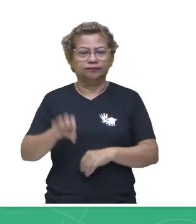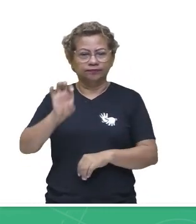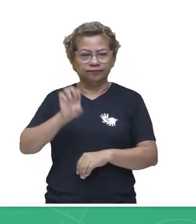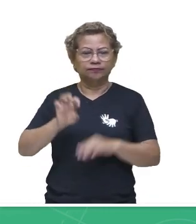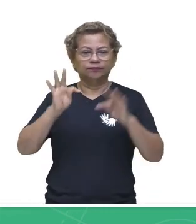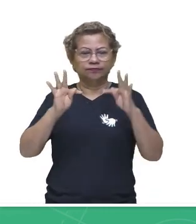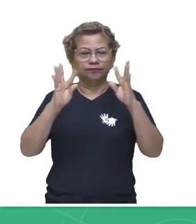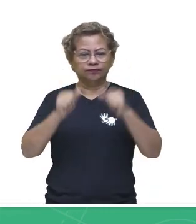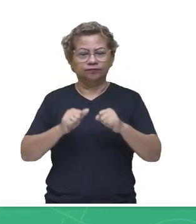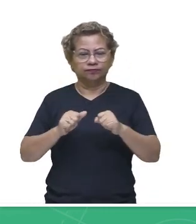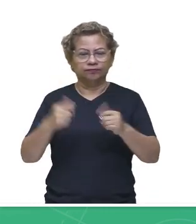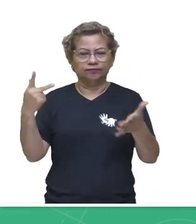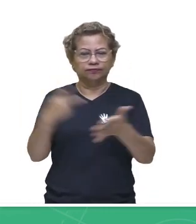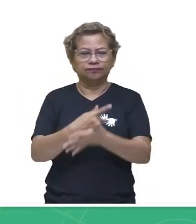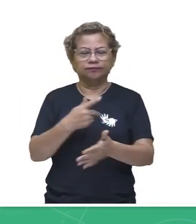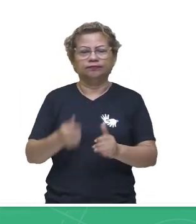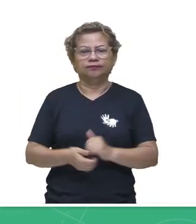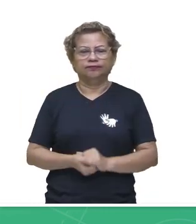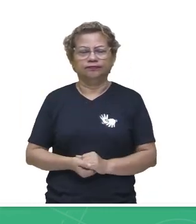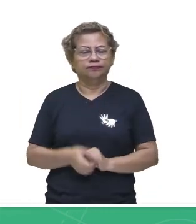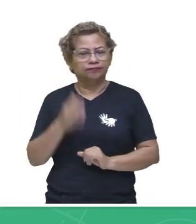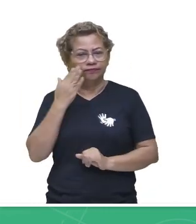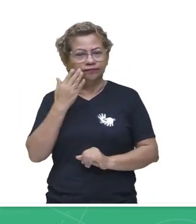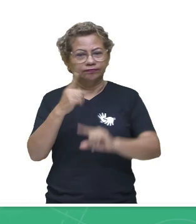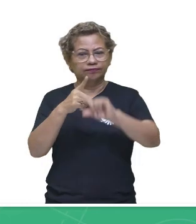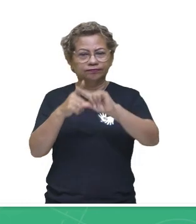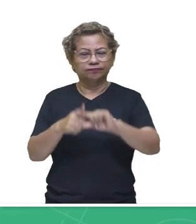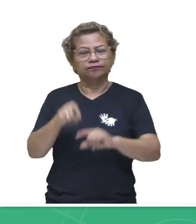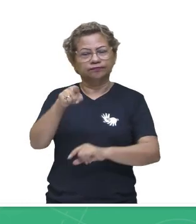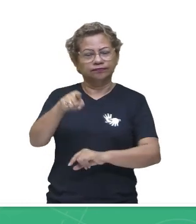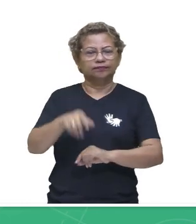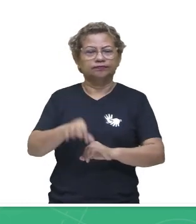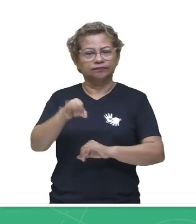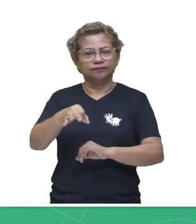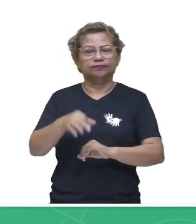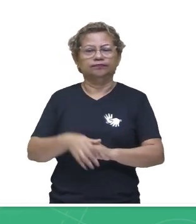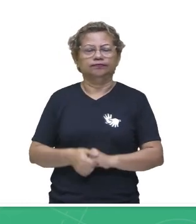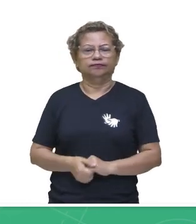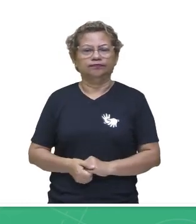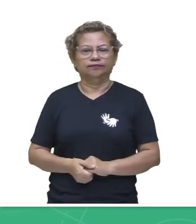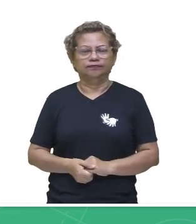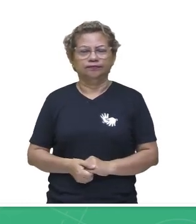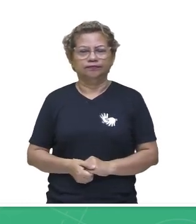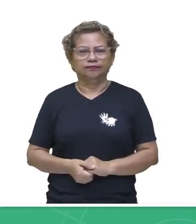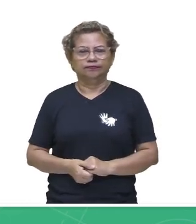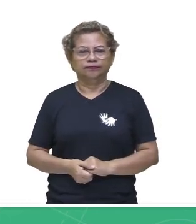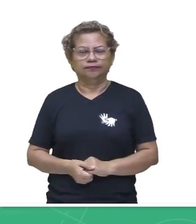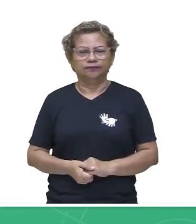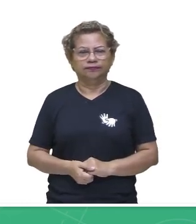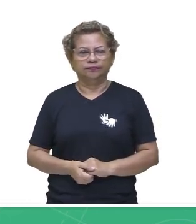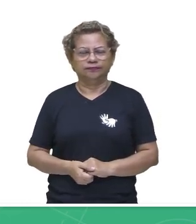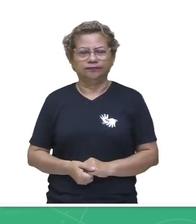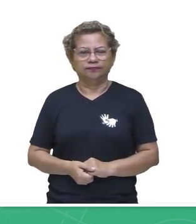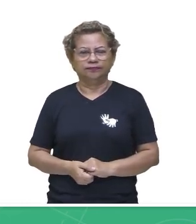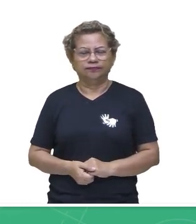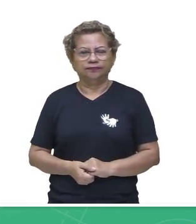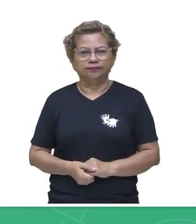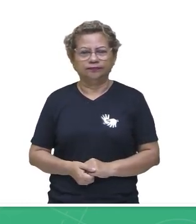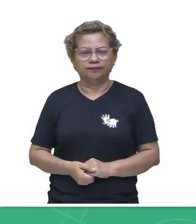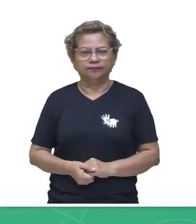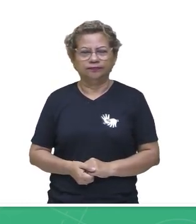alternativas estão incorretas. Vamos então ver como é que nossos alunos responderam. Vamos então.